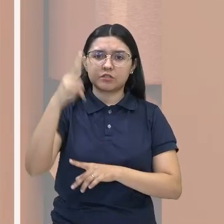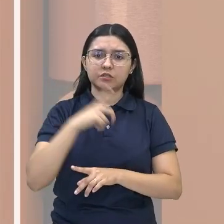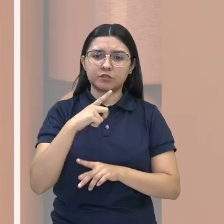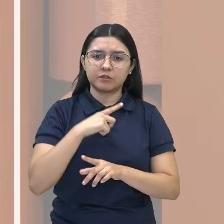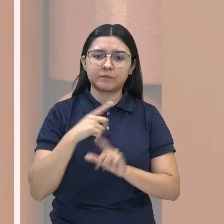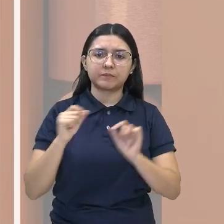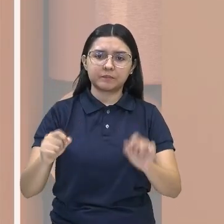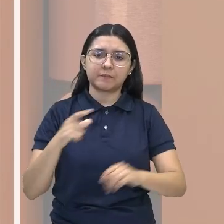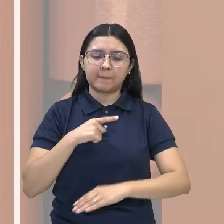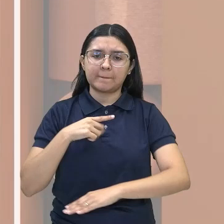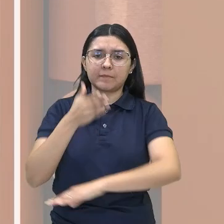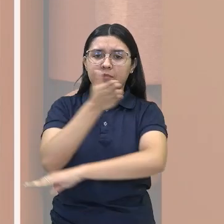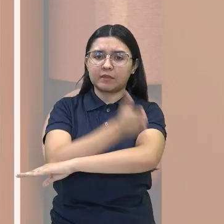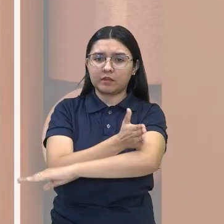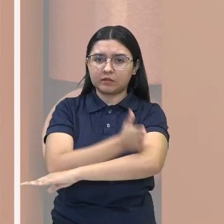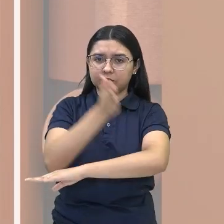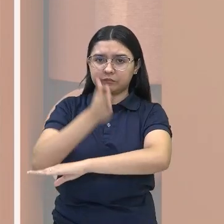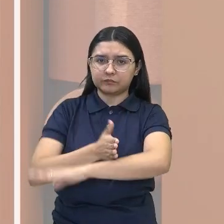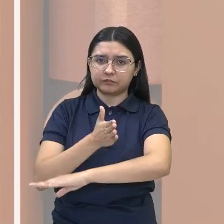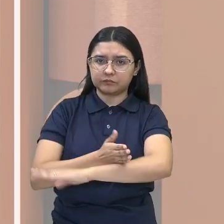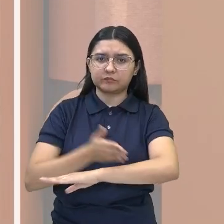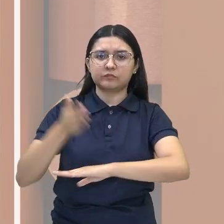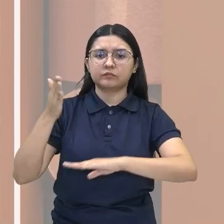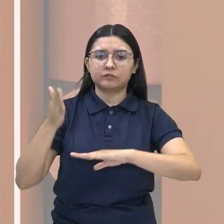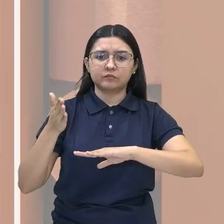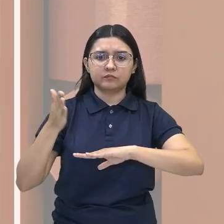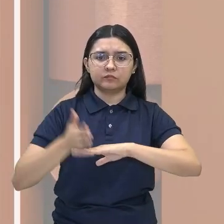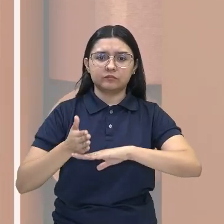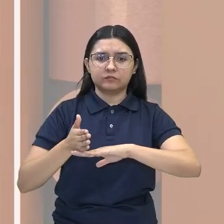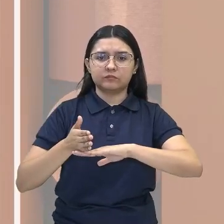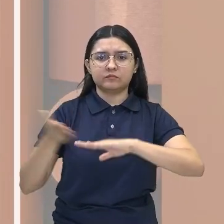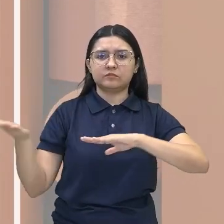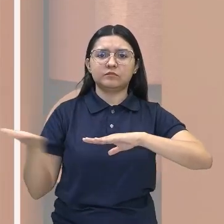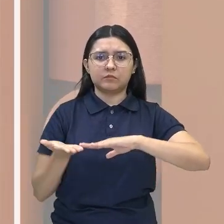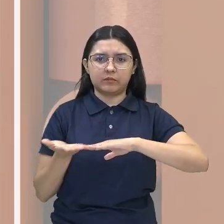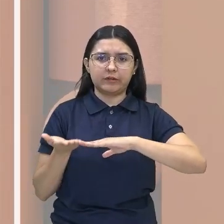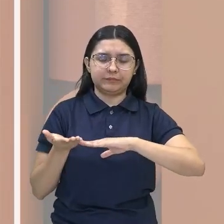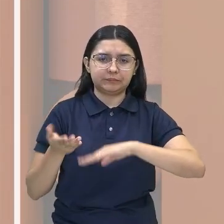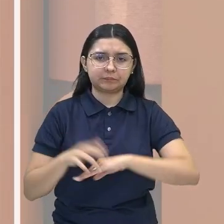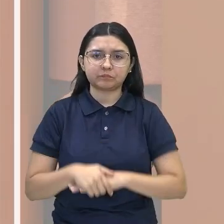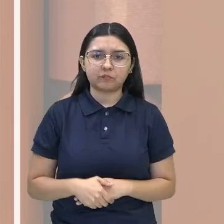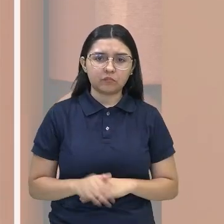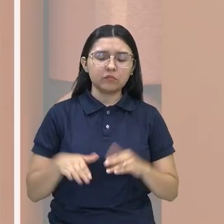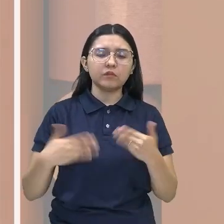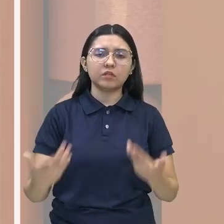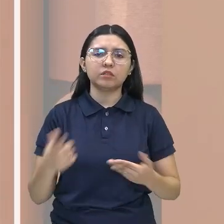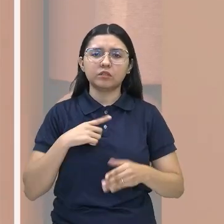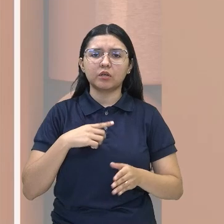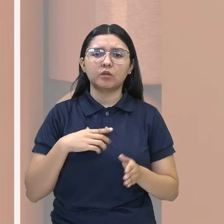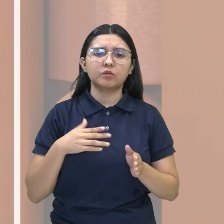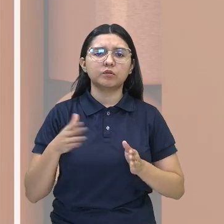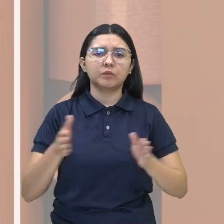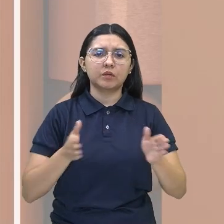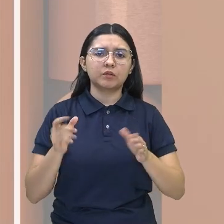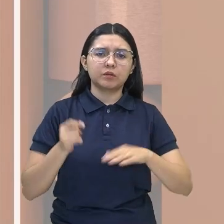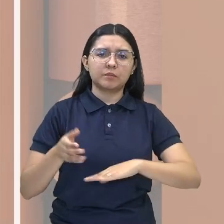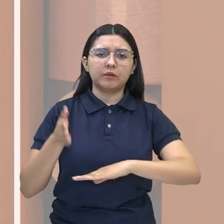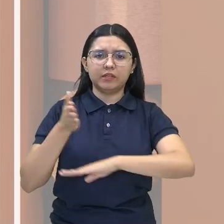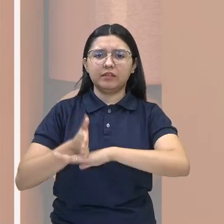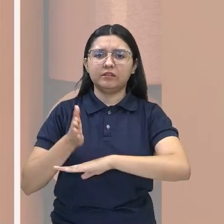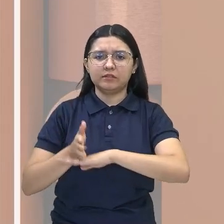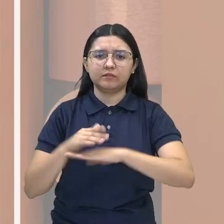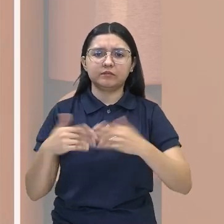Idade Antiga, Idade Média, Idade Moderna e Idade Contemporânea. Na Era Moderna, onde